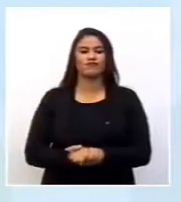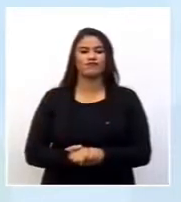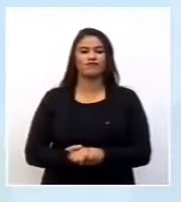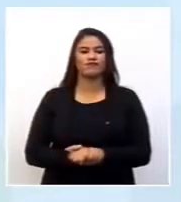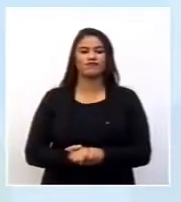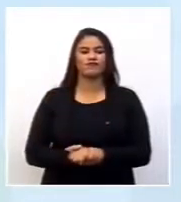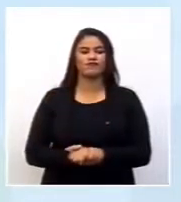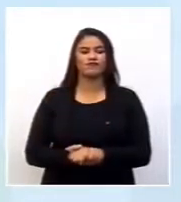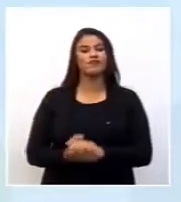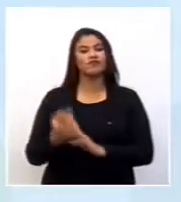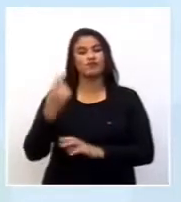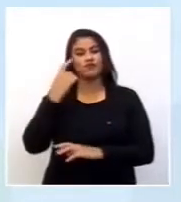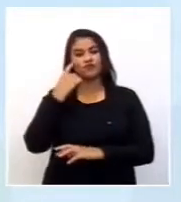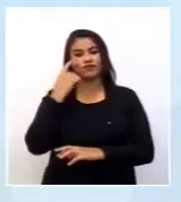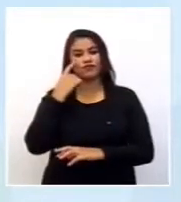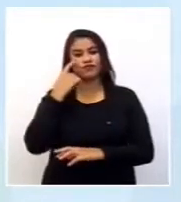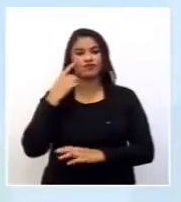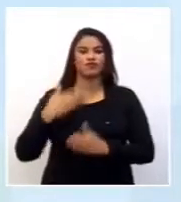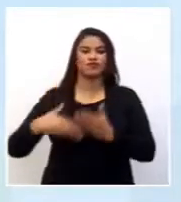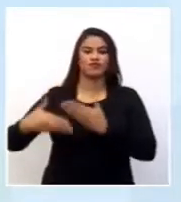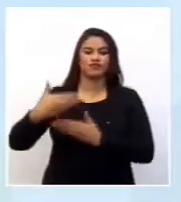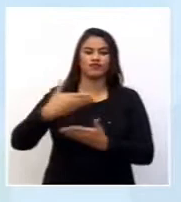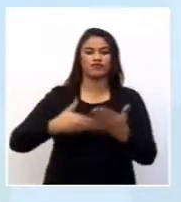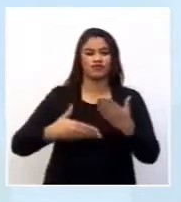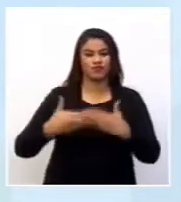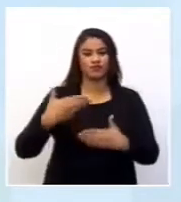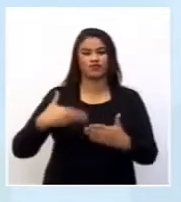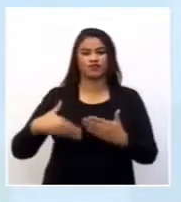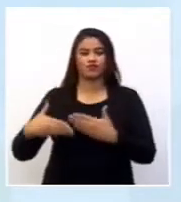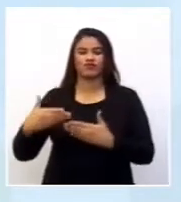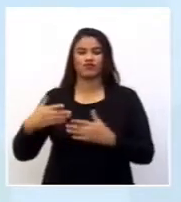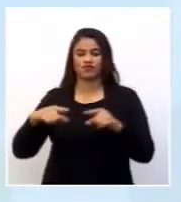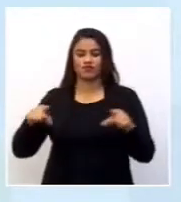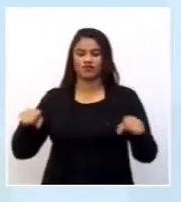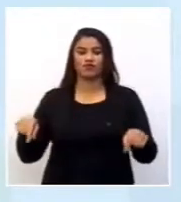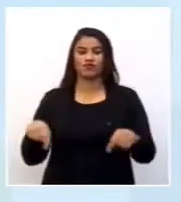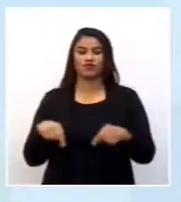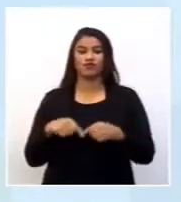Perfeito, tá vendo? Ó, tá vendo outra interação de um ambiente de aprendizagem.